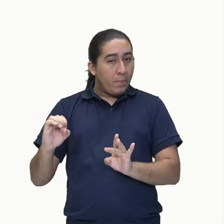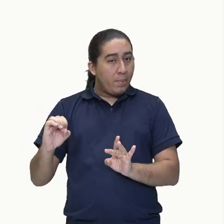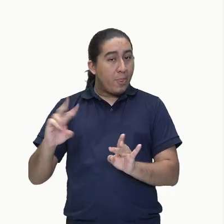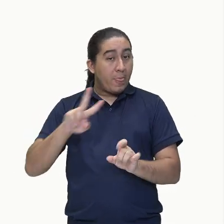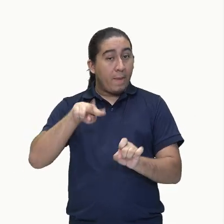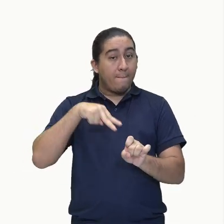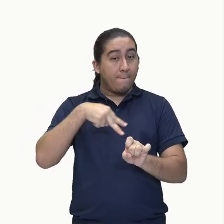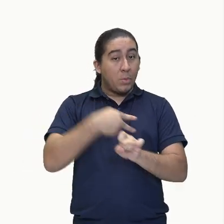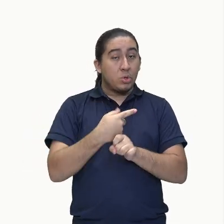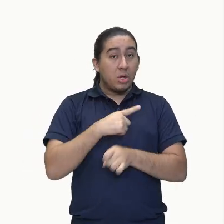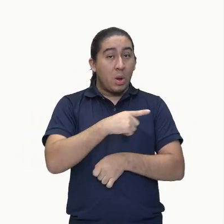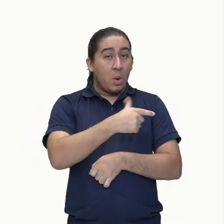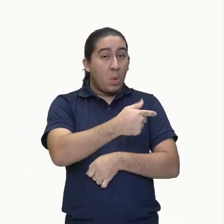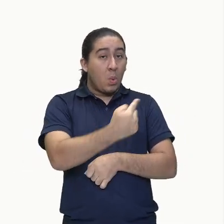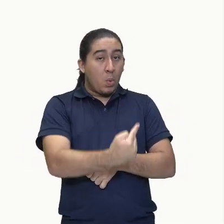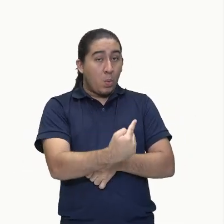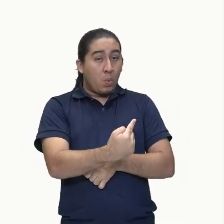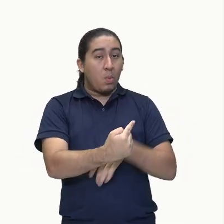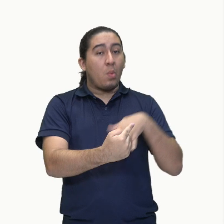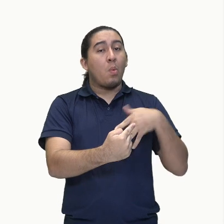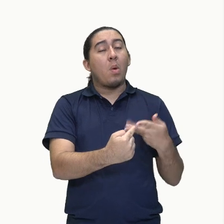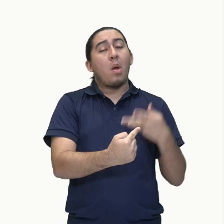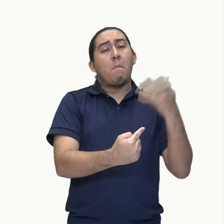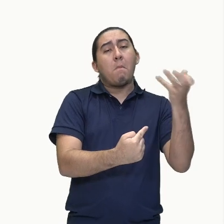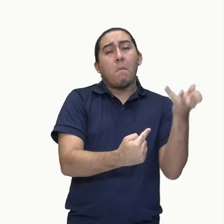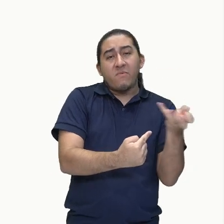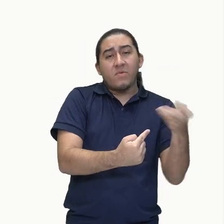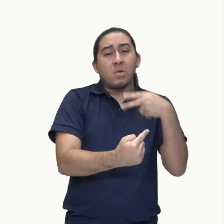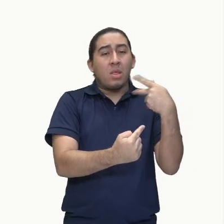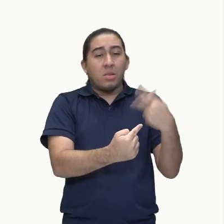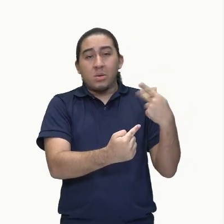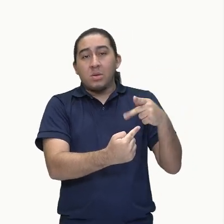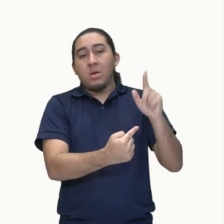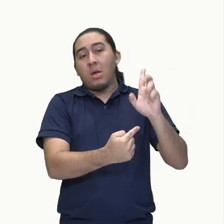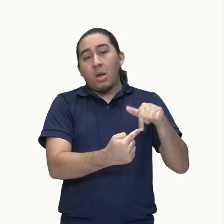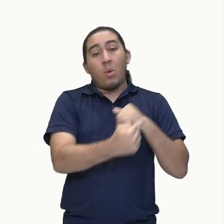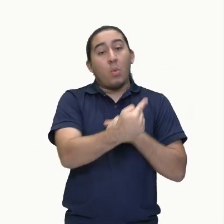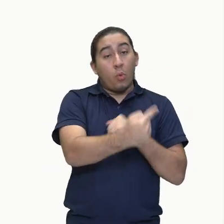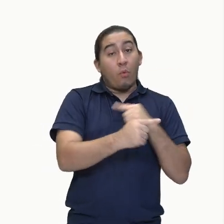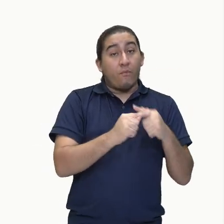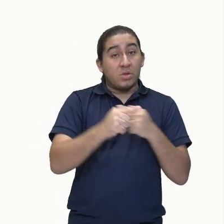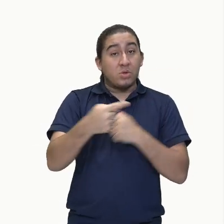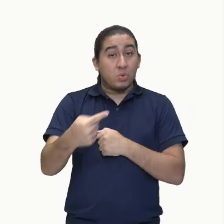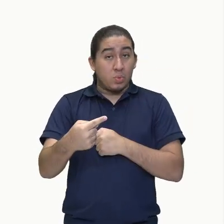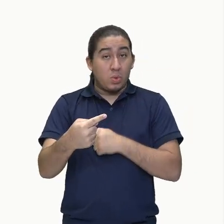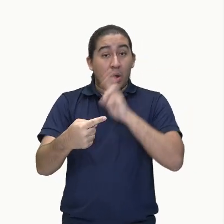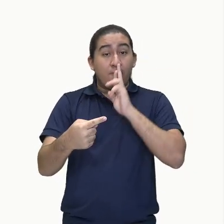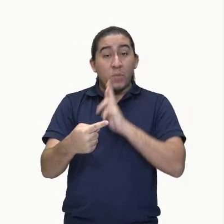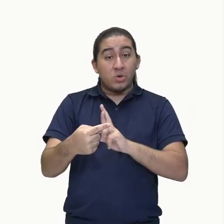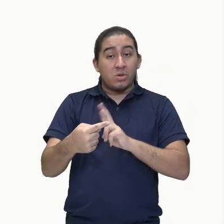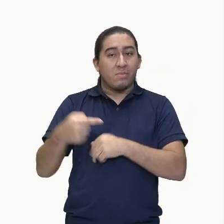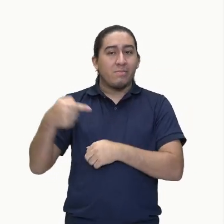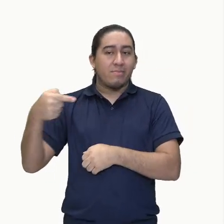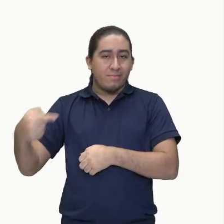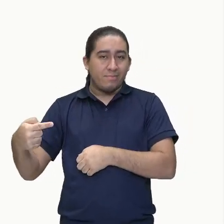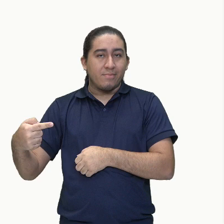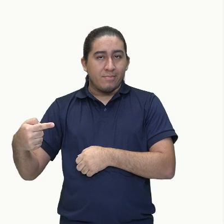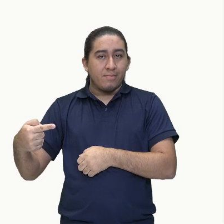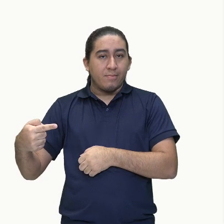Depois, eu tenho 1. Quem é o quadrado perfeito? É 1 vezes 1, que é igual ao próprio